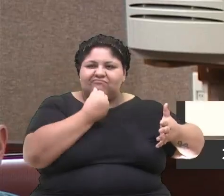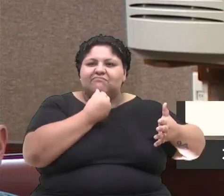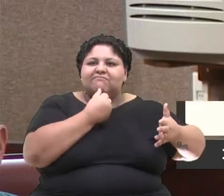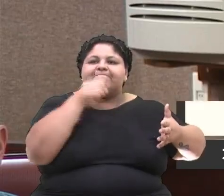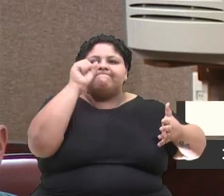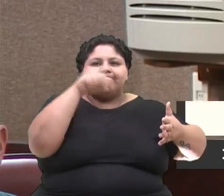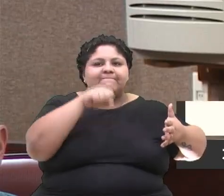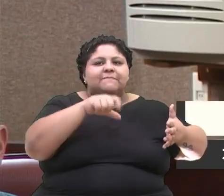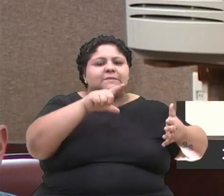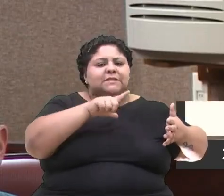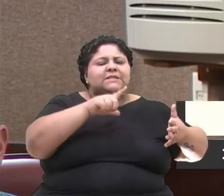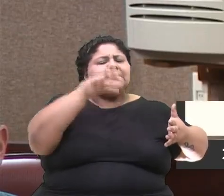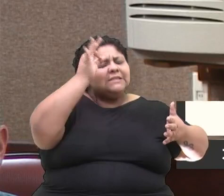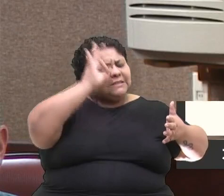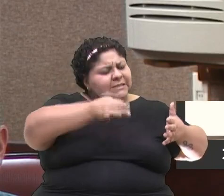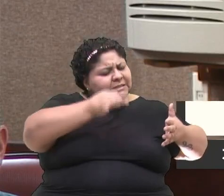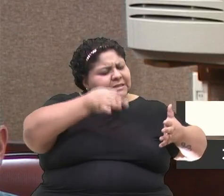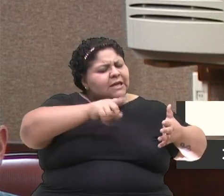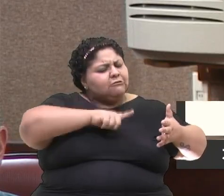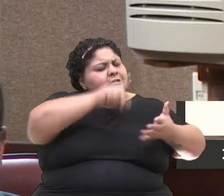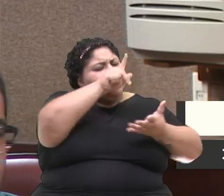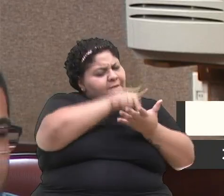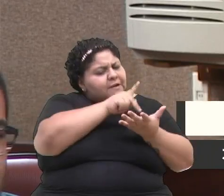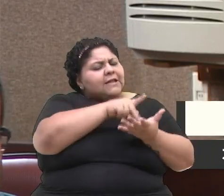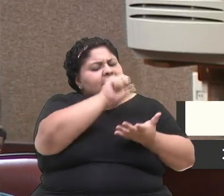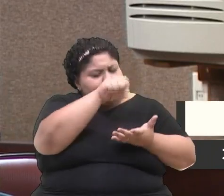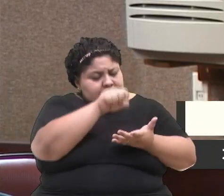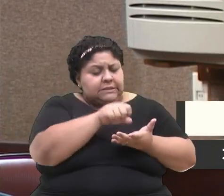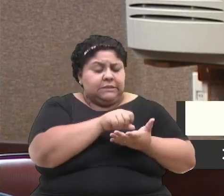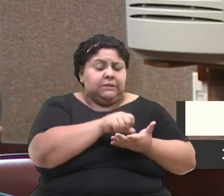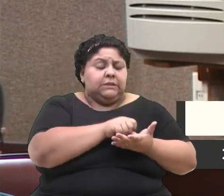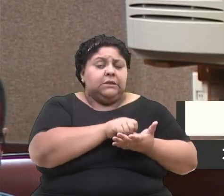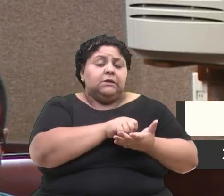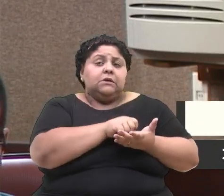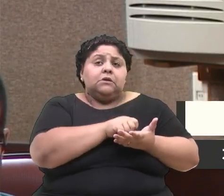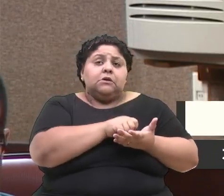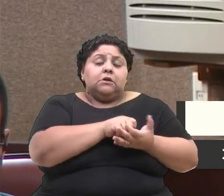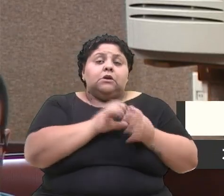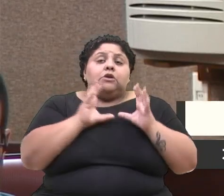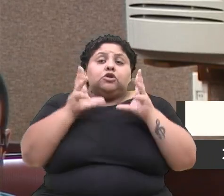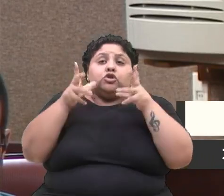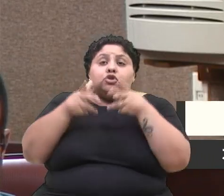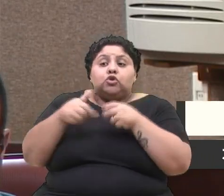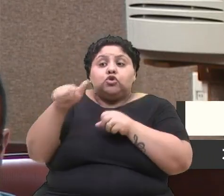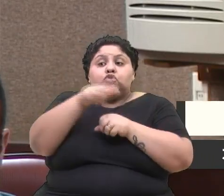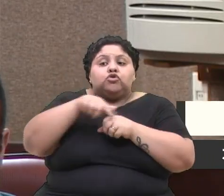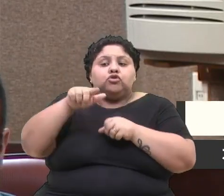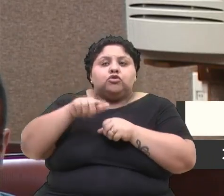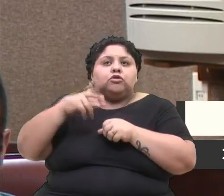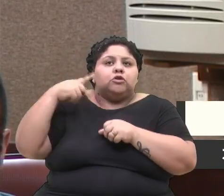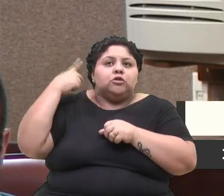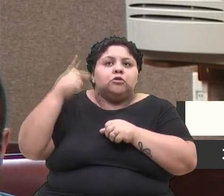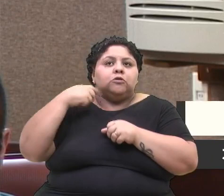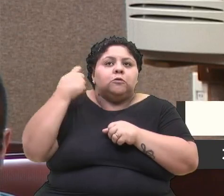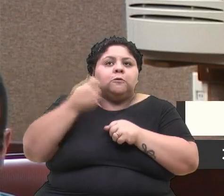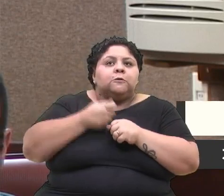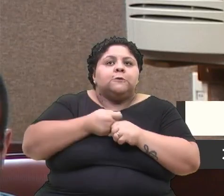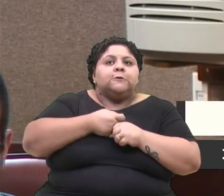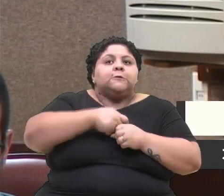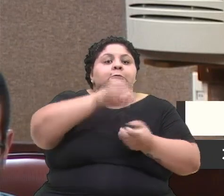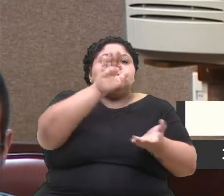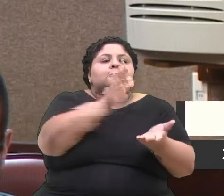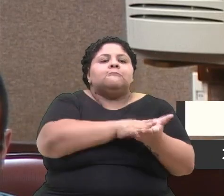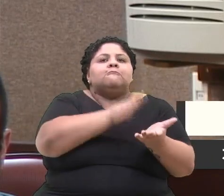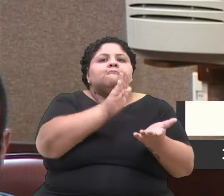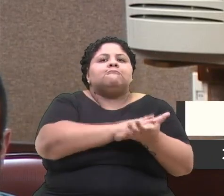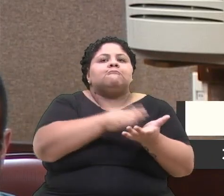têm sua razão, têm sua verdade, e todos nós, vereadores, somos comprometidos com